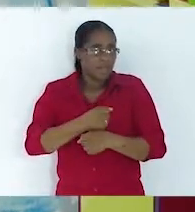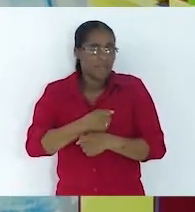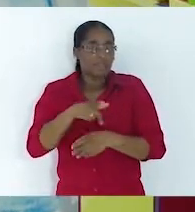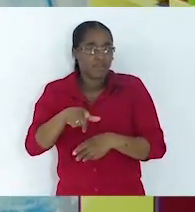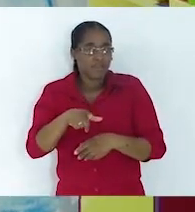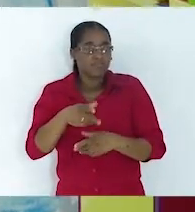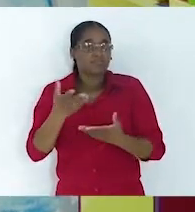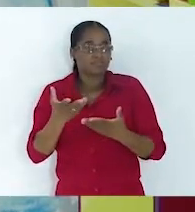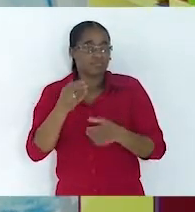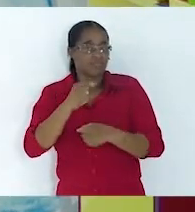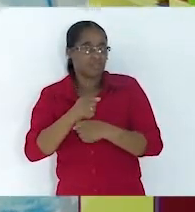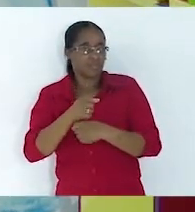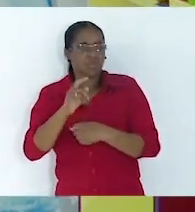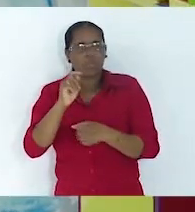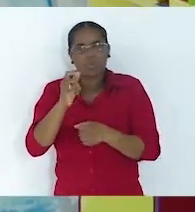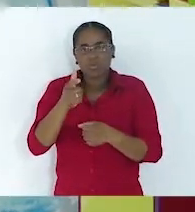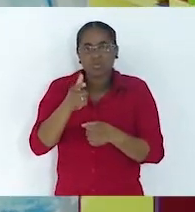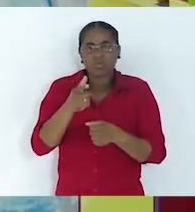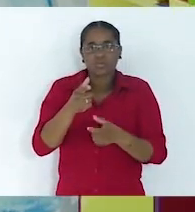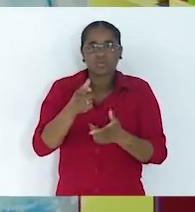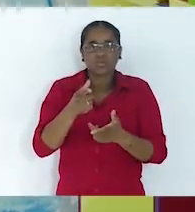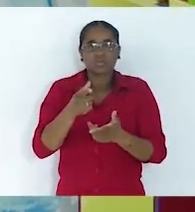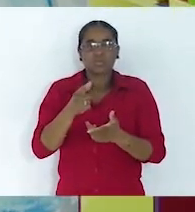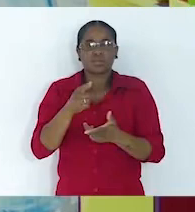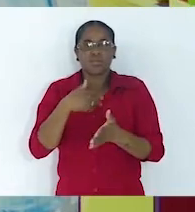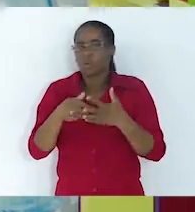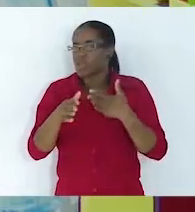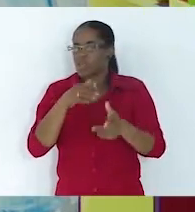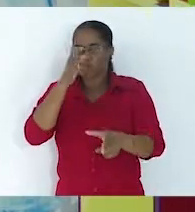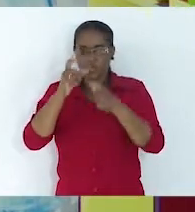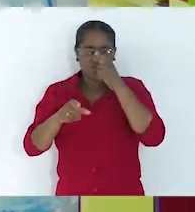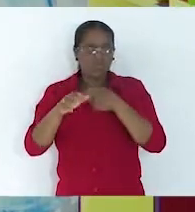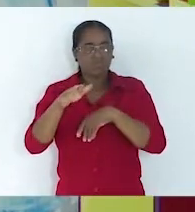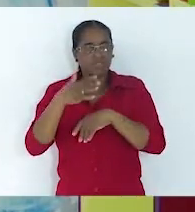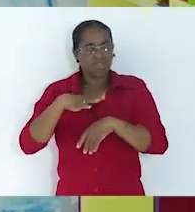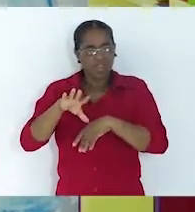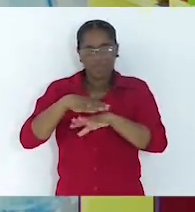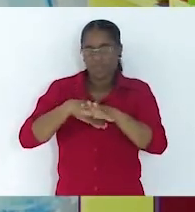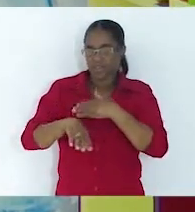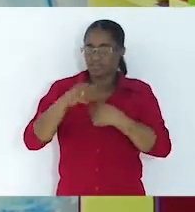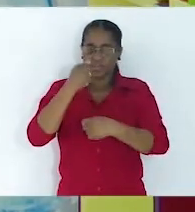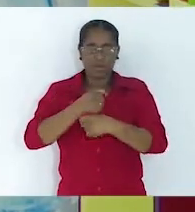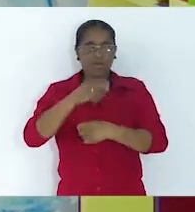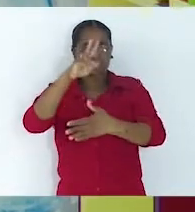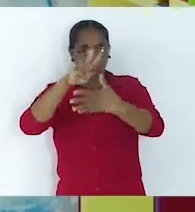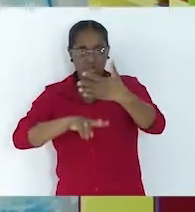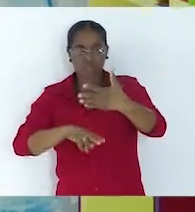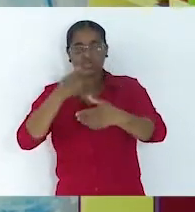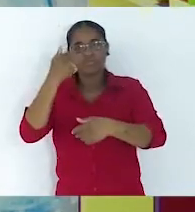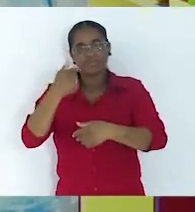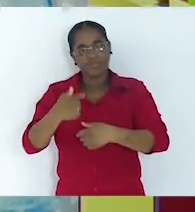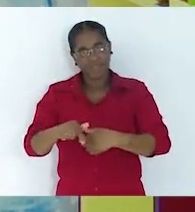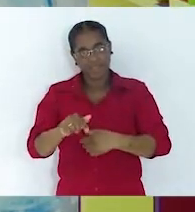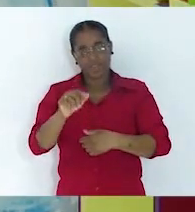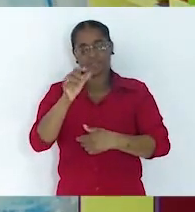tem, ou qualquer pessoa que quer fazer a sua produção textual, tem à sua